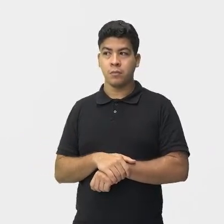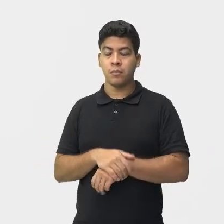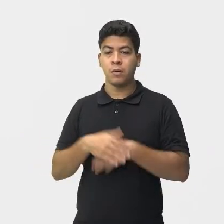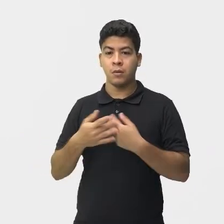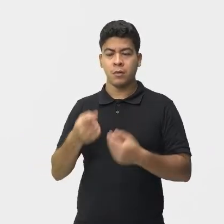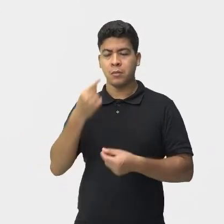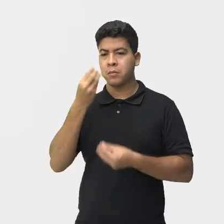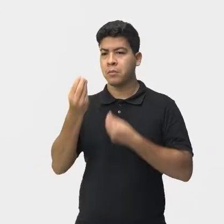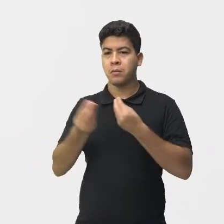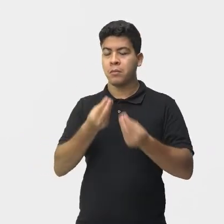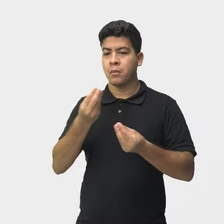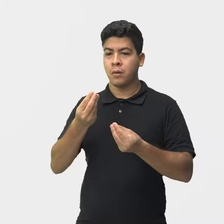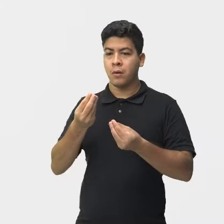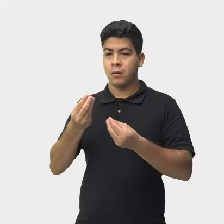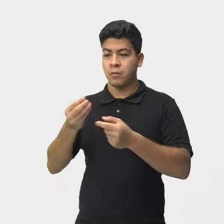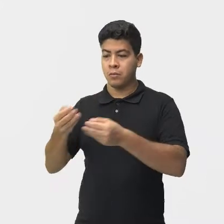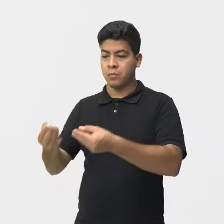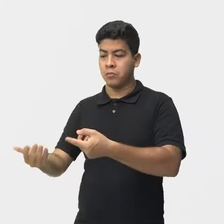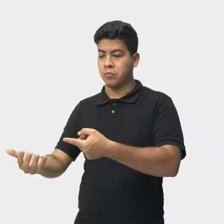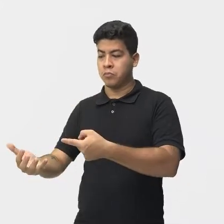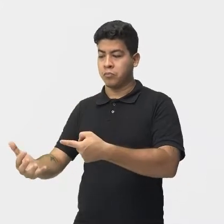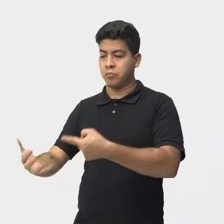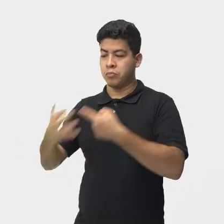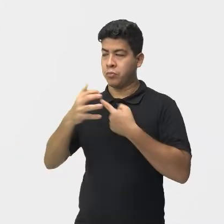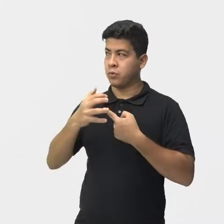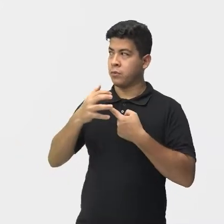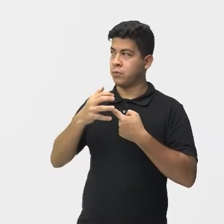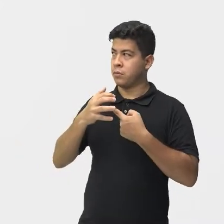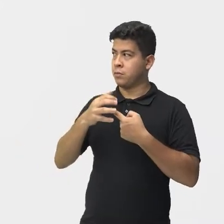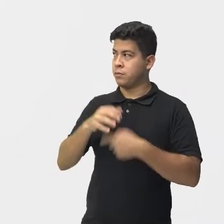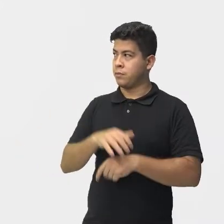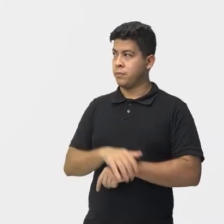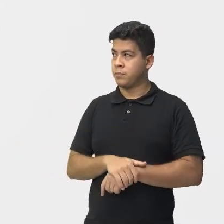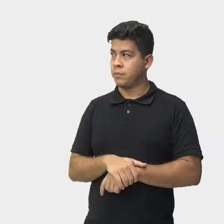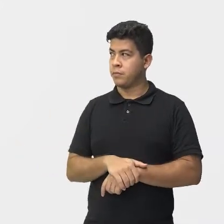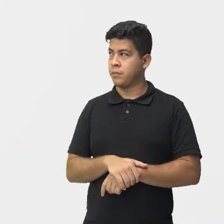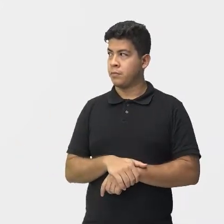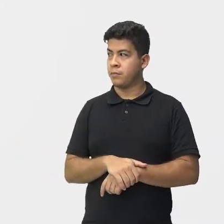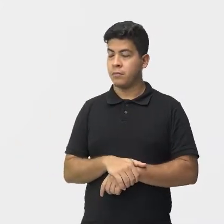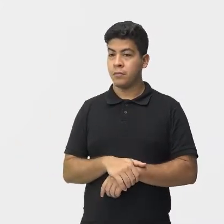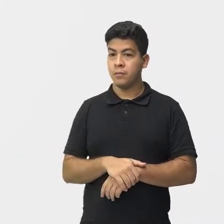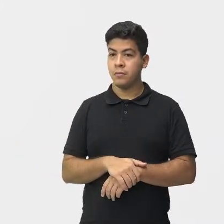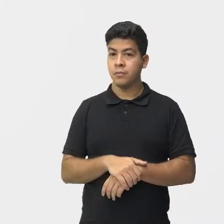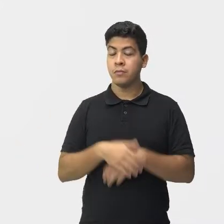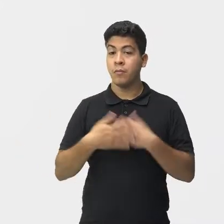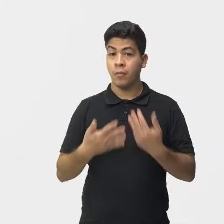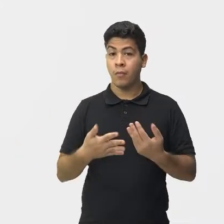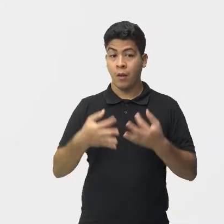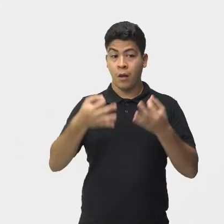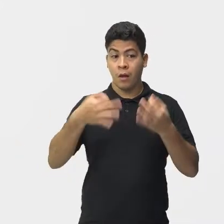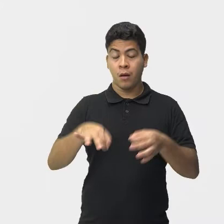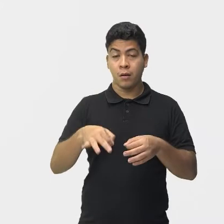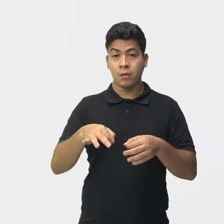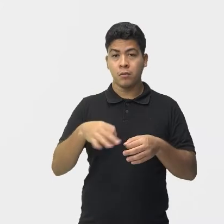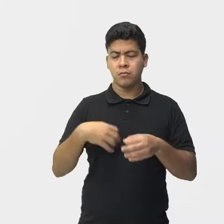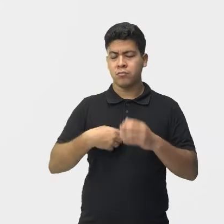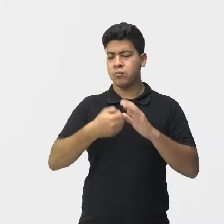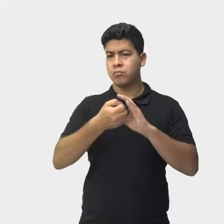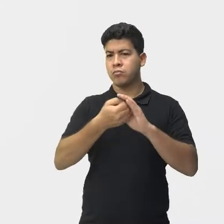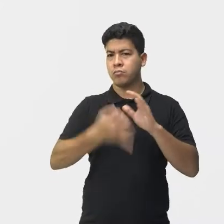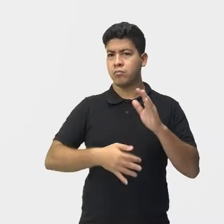uma força sobre o meio exterior. Então veja, e aí essa é a definição para o nosso